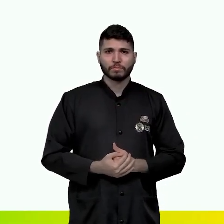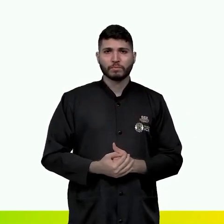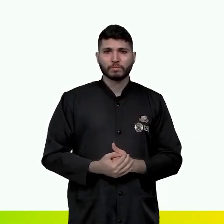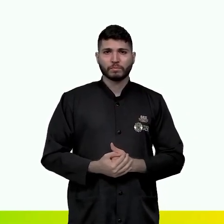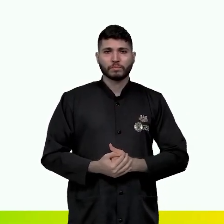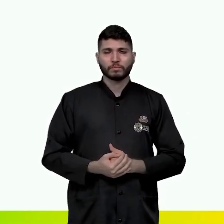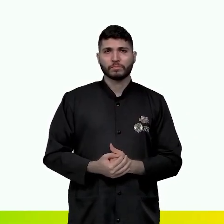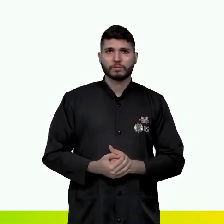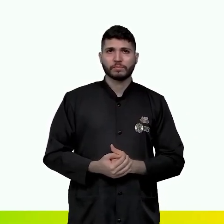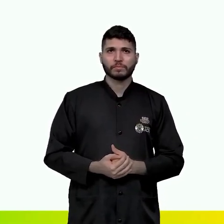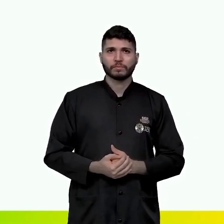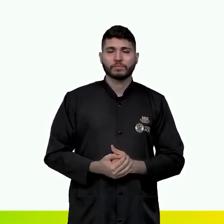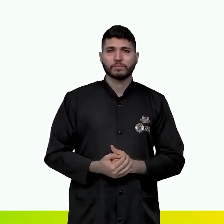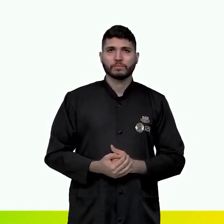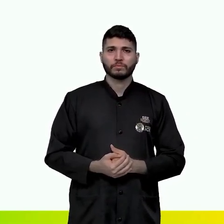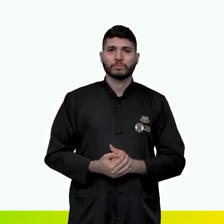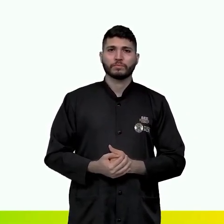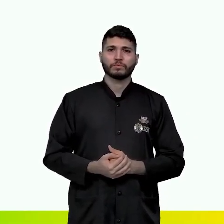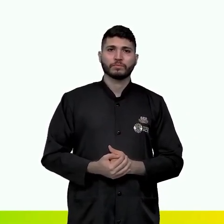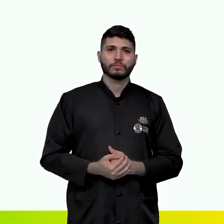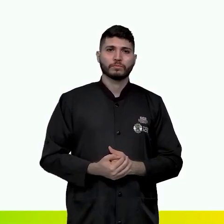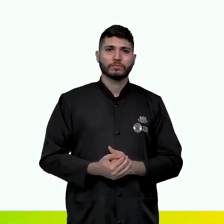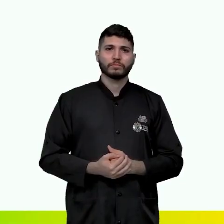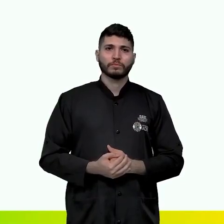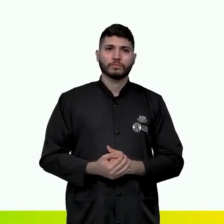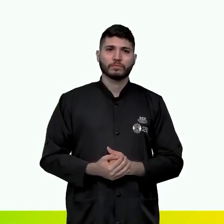essa daqui. Essa daqui está na frente.